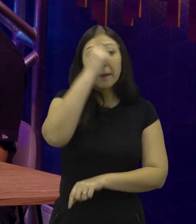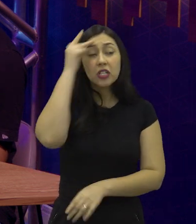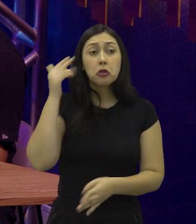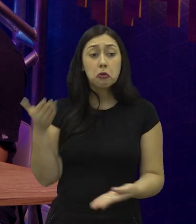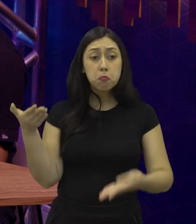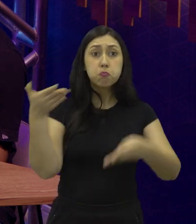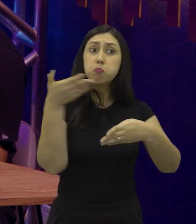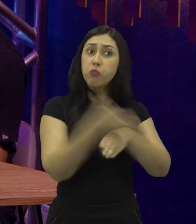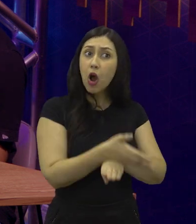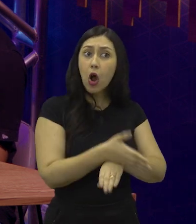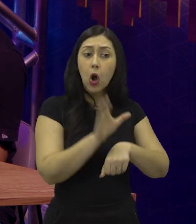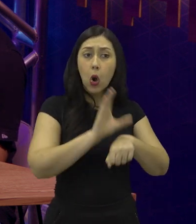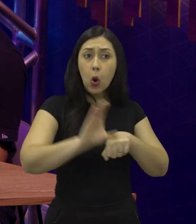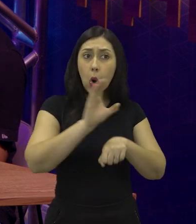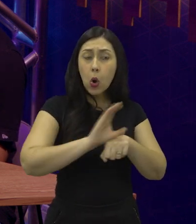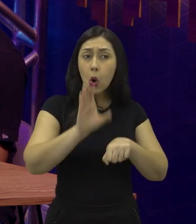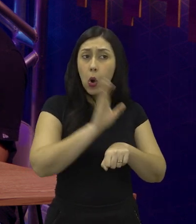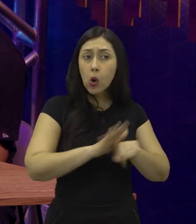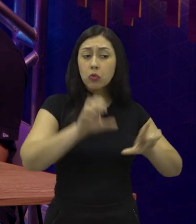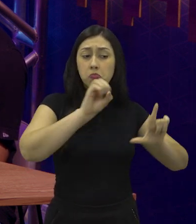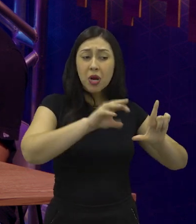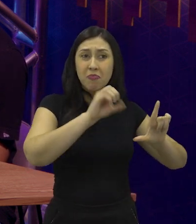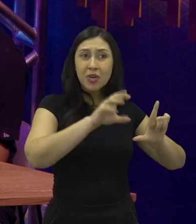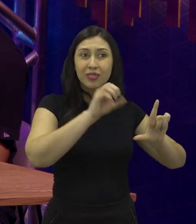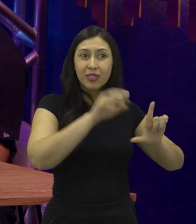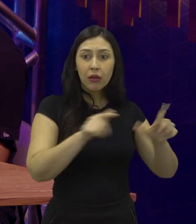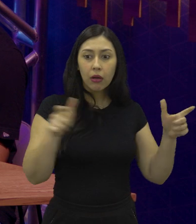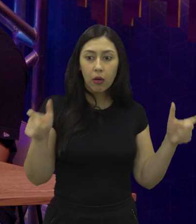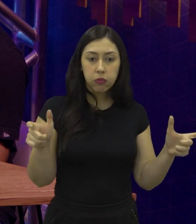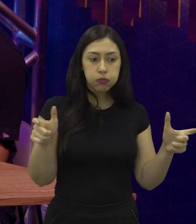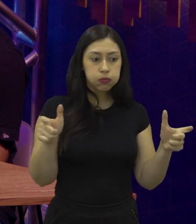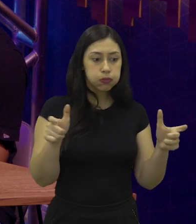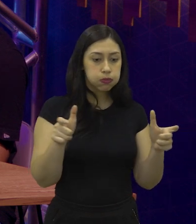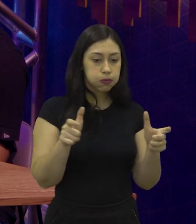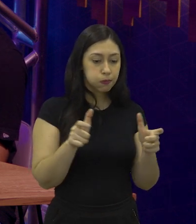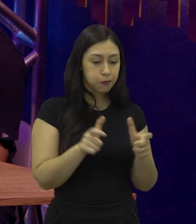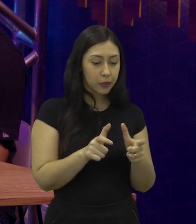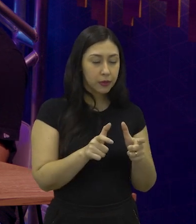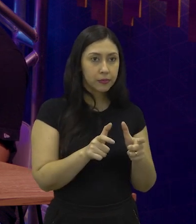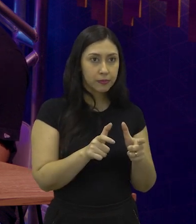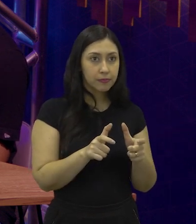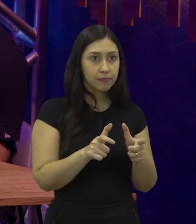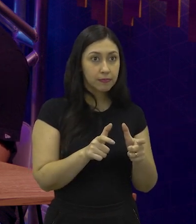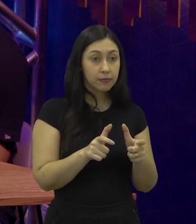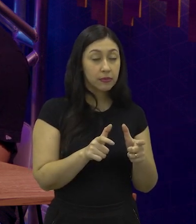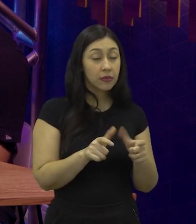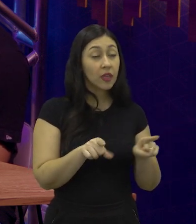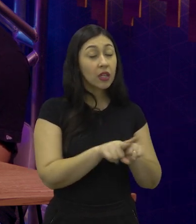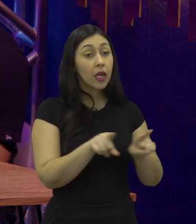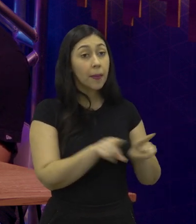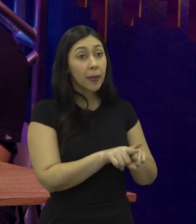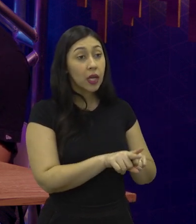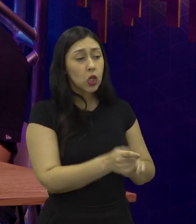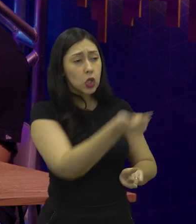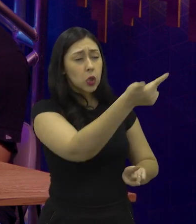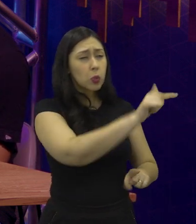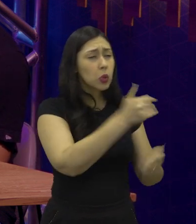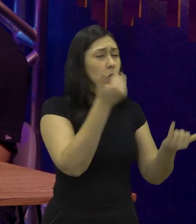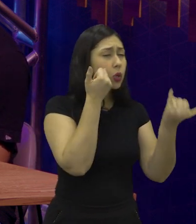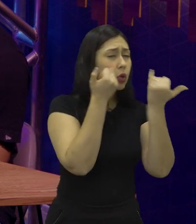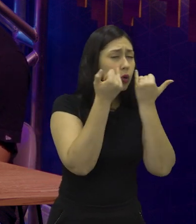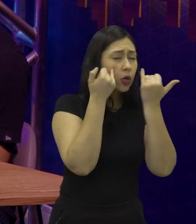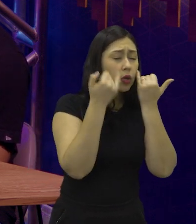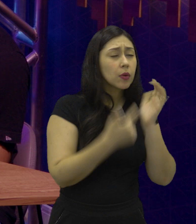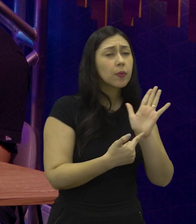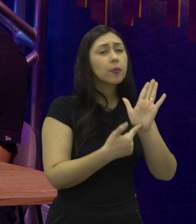de licenciatura foi menor do que no restante do ensino superior. E daí, se a gente vê aqui também uma outra